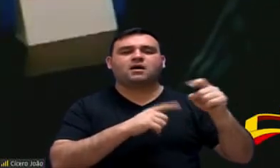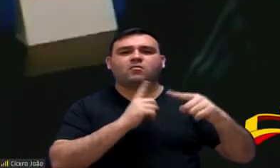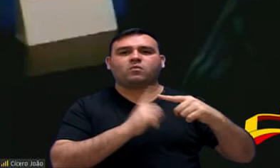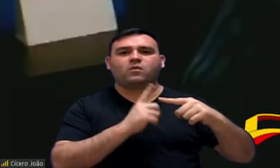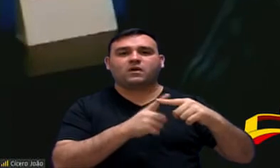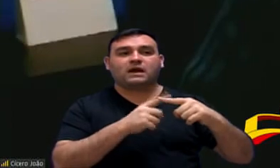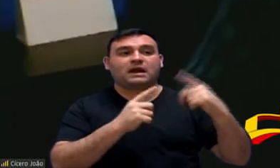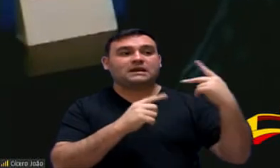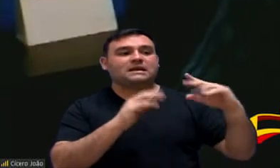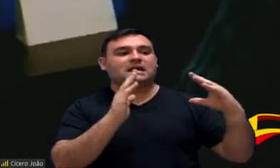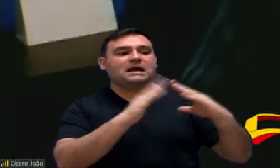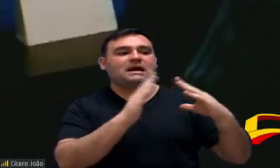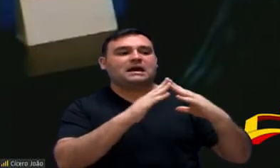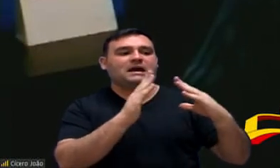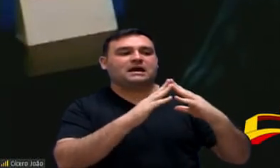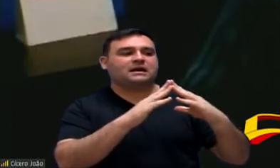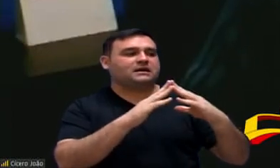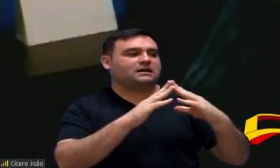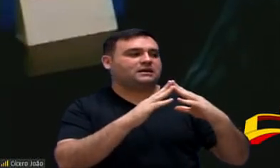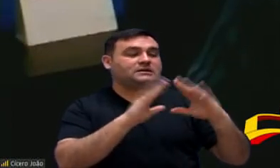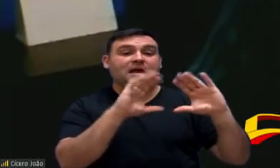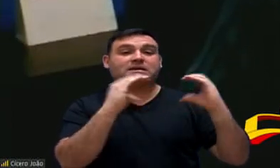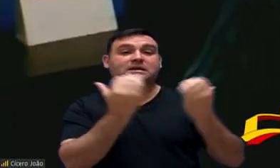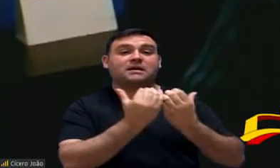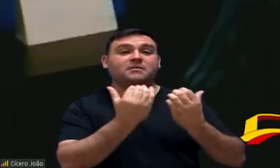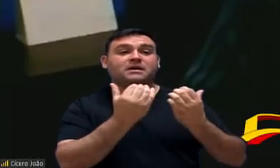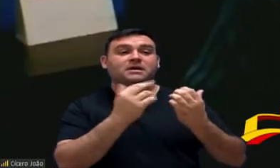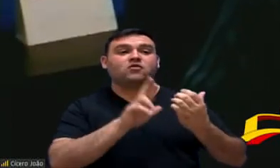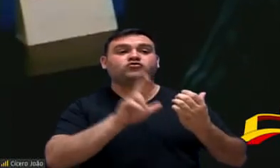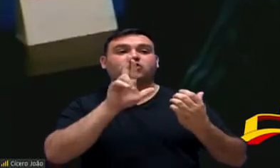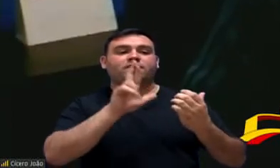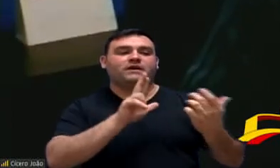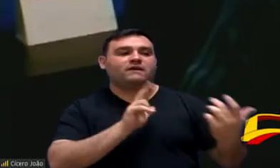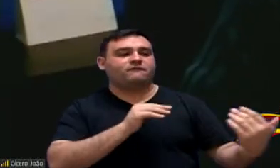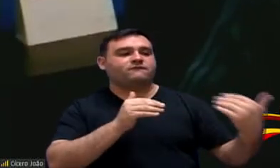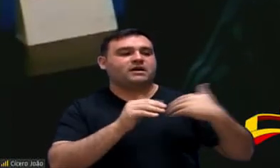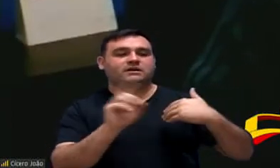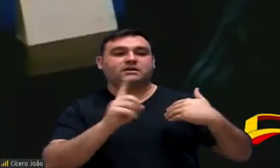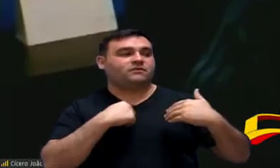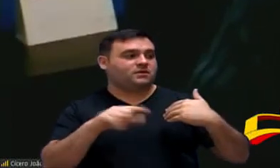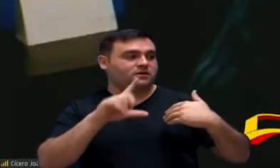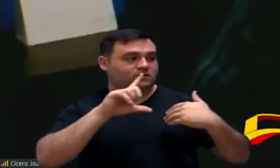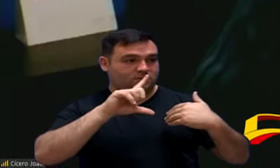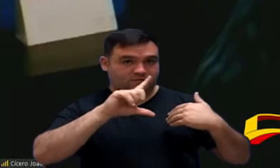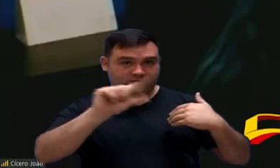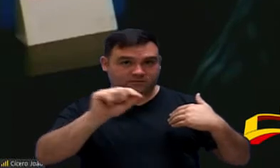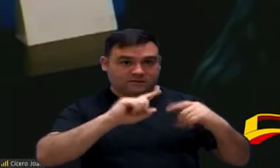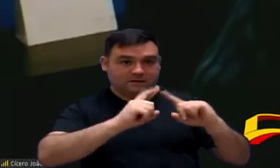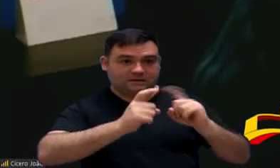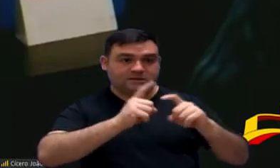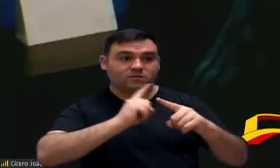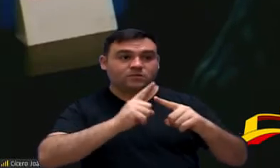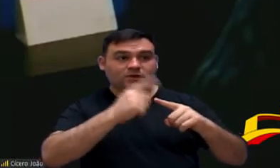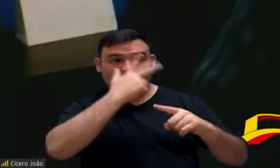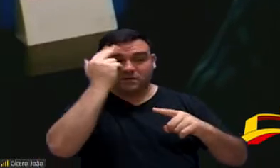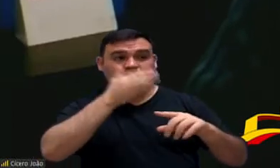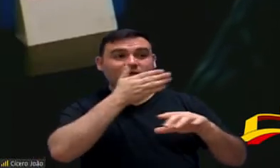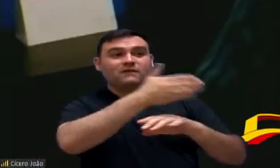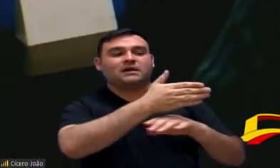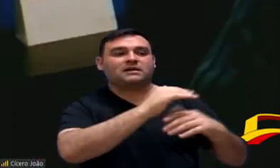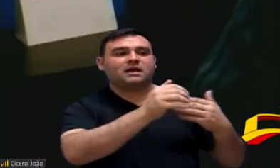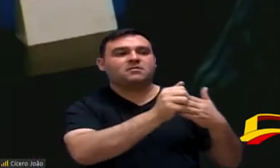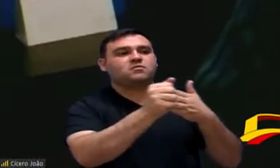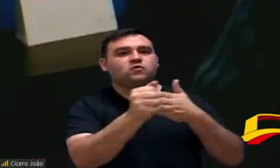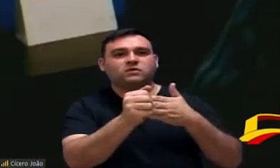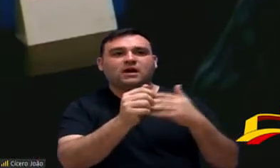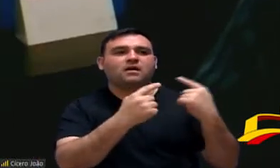a casa não pode deixar um munícipe entrar nem com o chefe de gabinete. Então, estou só falando que estou me retirando um pouco da sessão, que eu estou indo buscar um munícipe na porta.